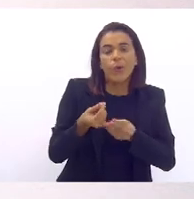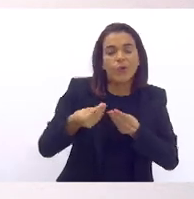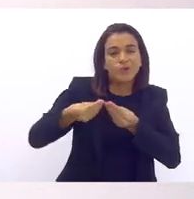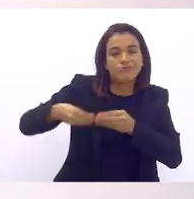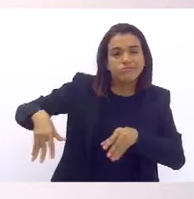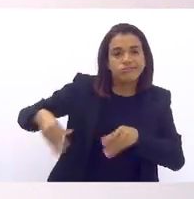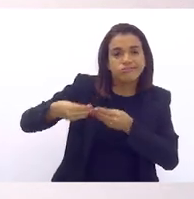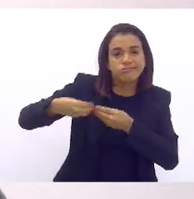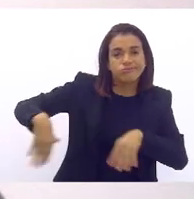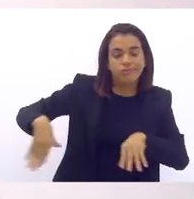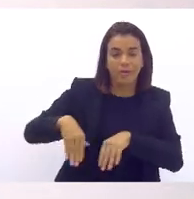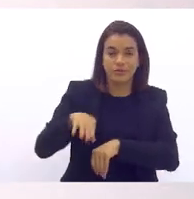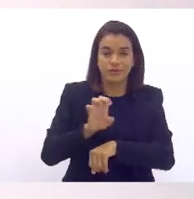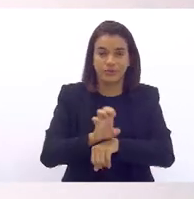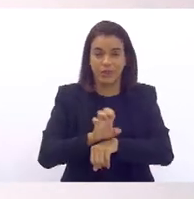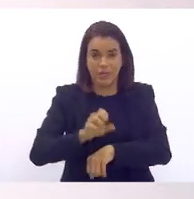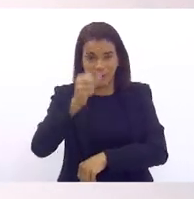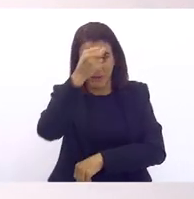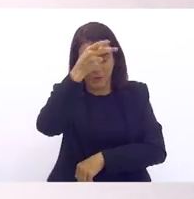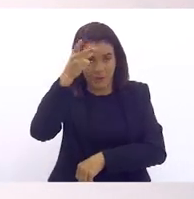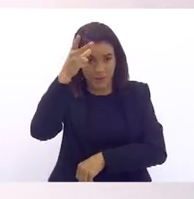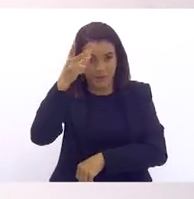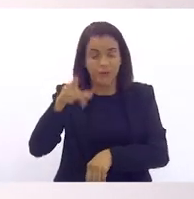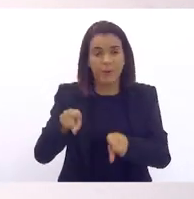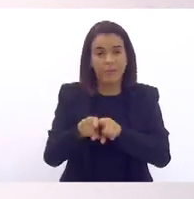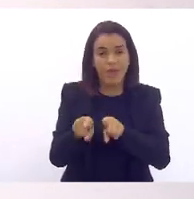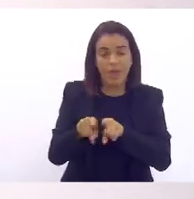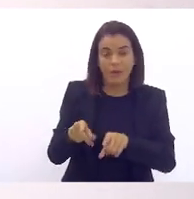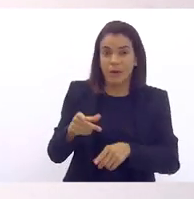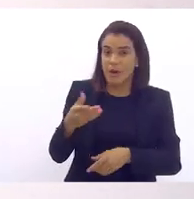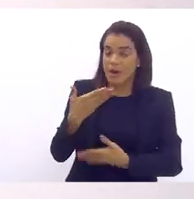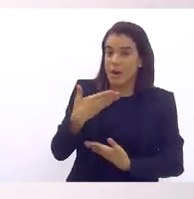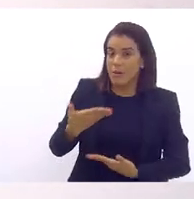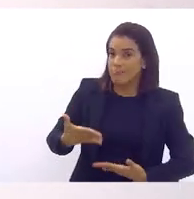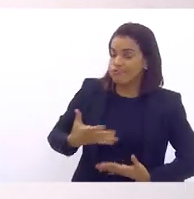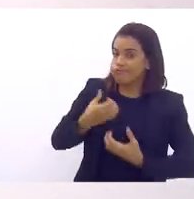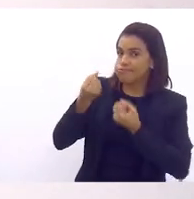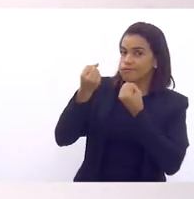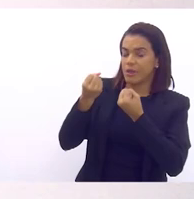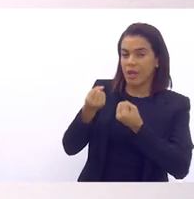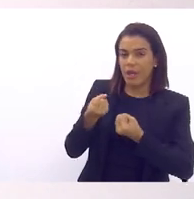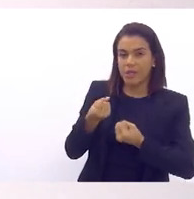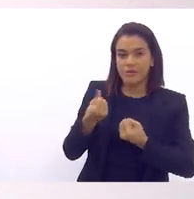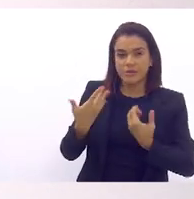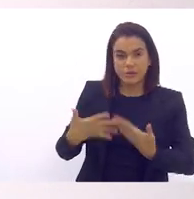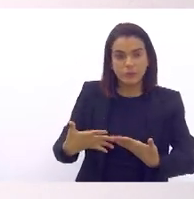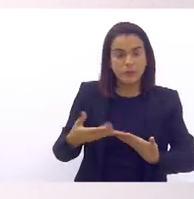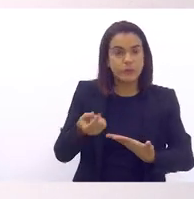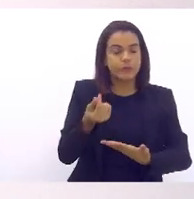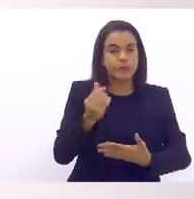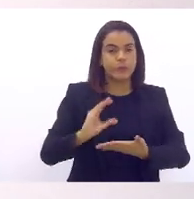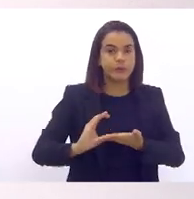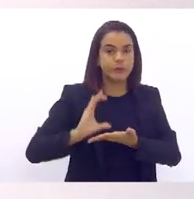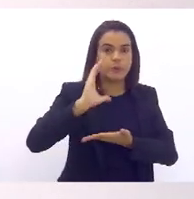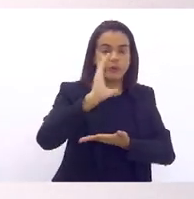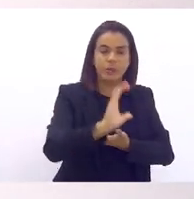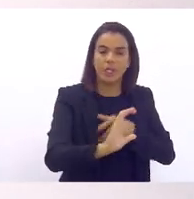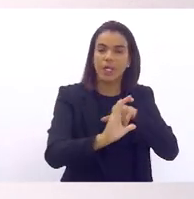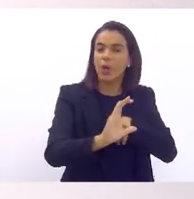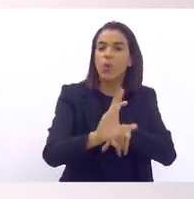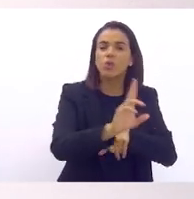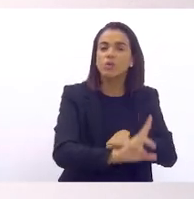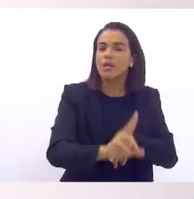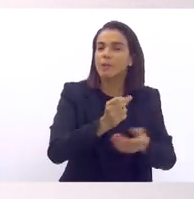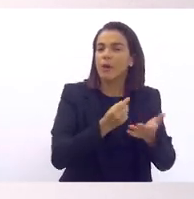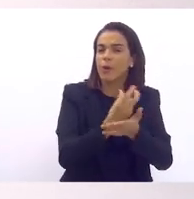estado e do município englobados no campo da Saúde assustam de tão volumosos que são e são usados para comprar e